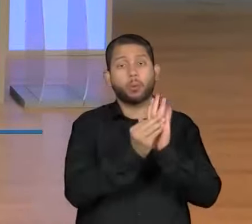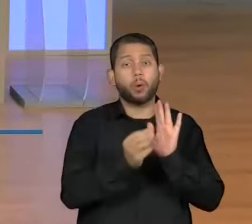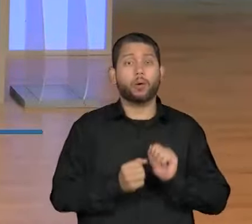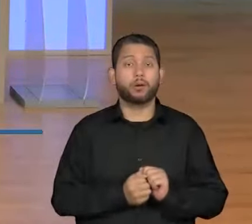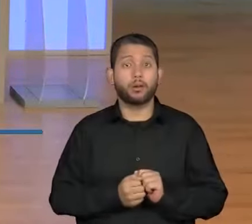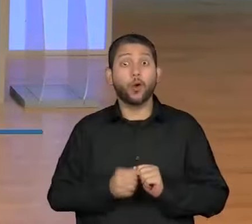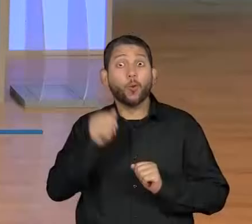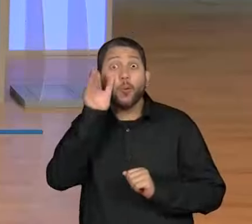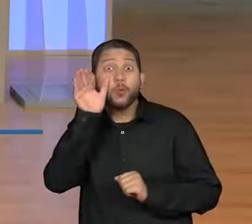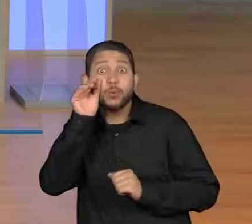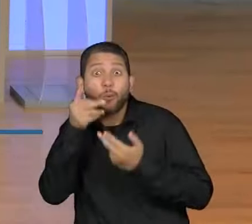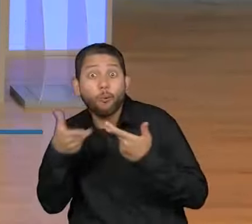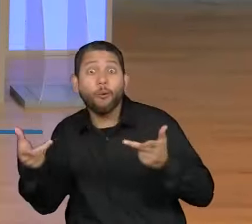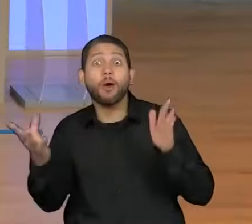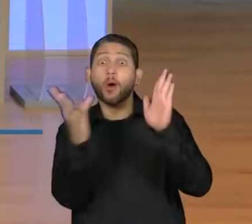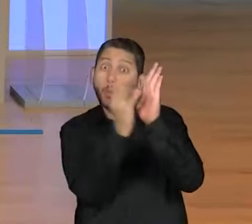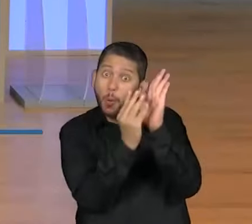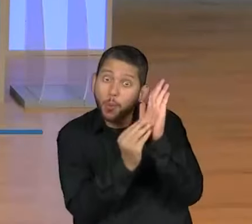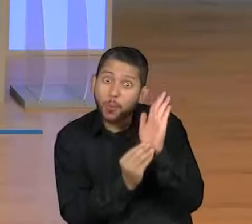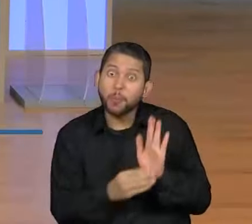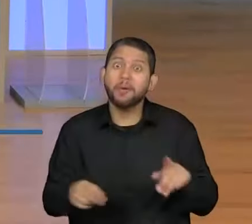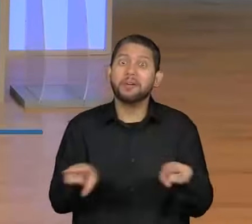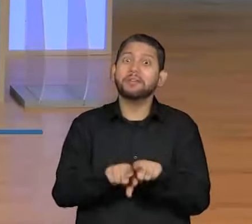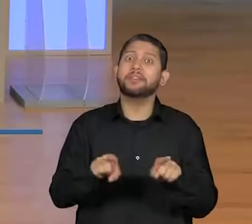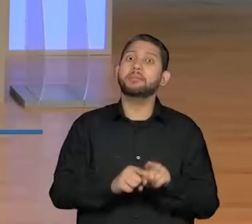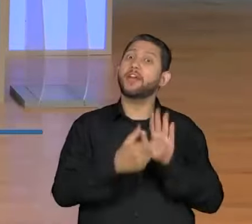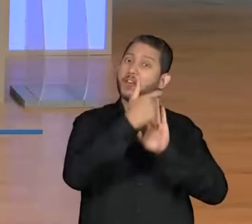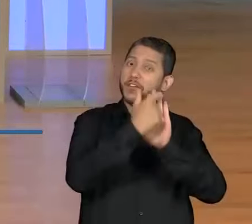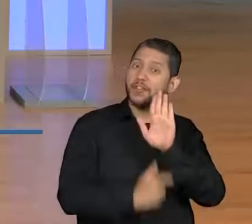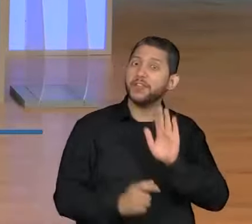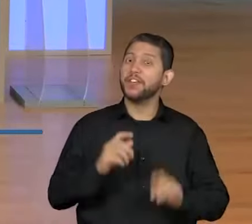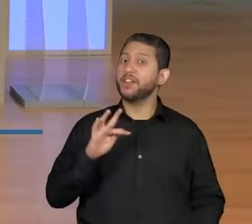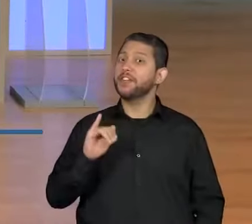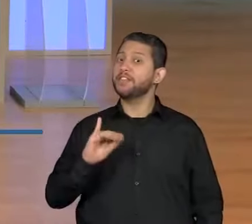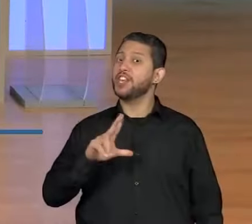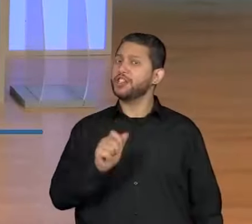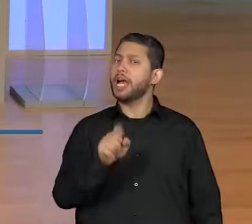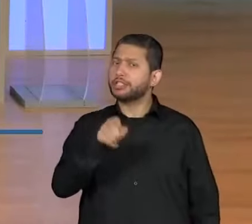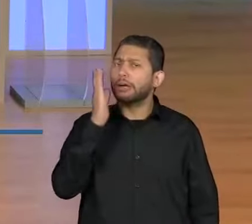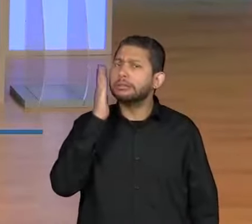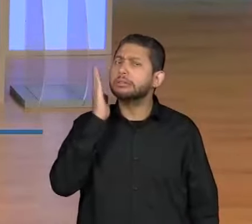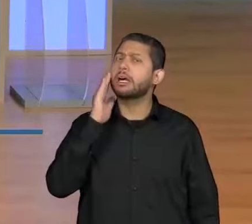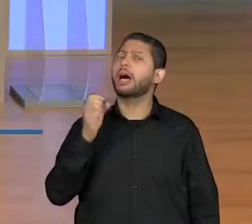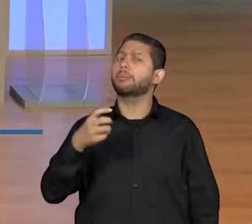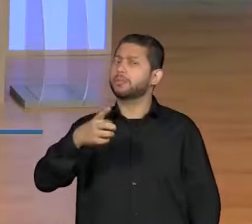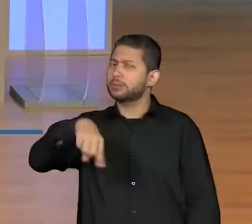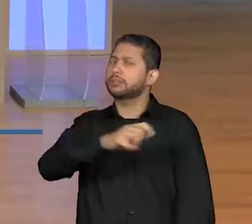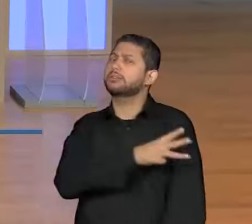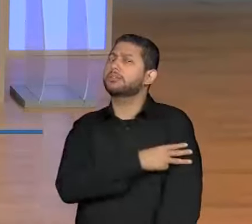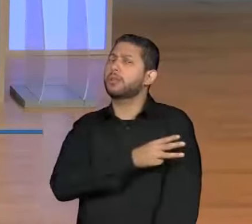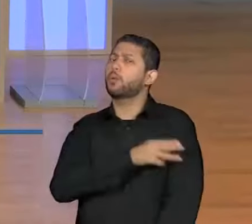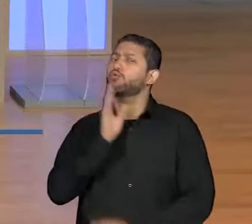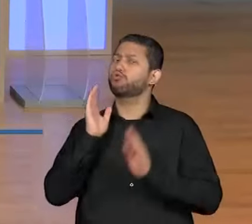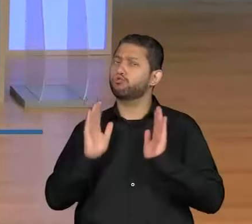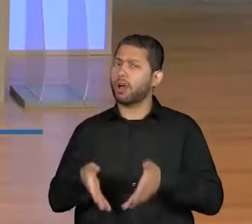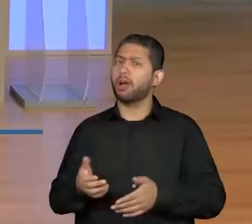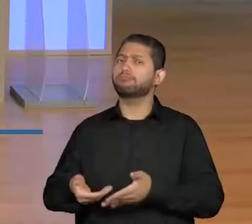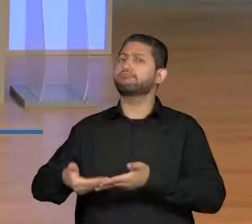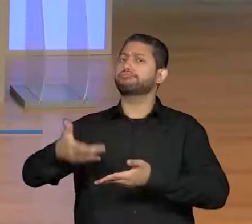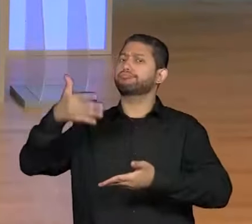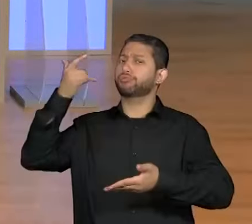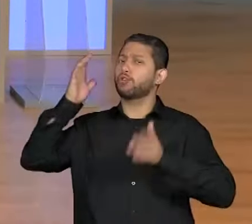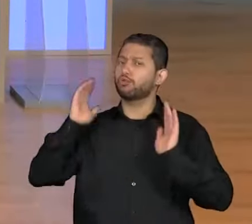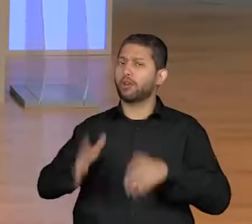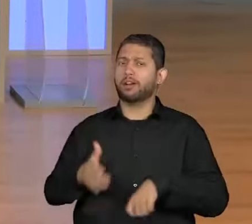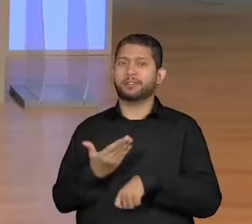nós estamos trazendo. Olha que legal. E a ficha técnica, Isso vocês mesmo. já estão craques no 3º ano, né, professora? Estão. Nós temos aí para